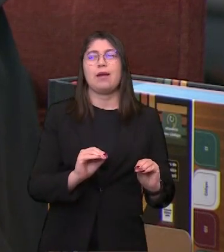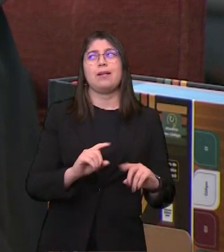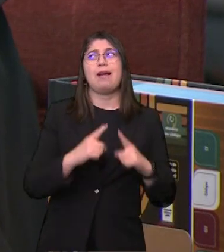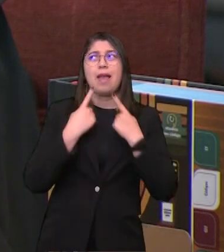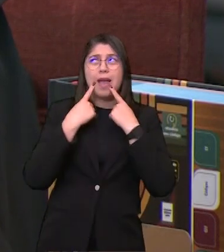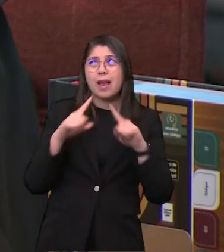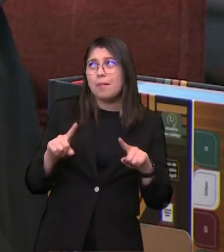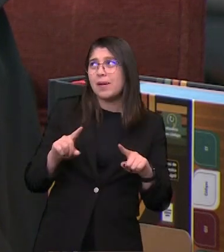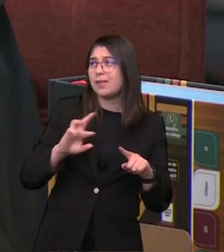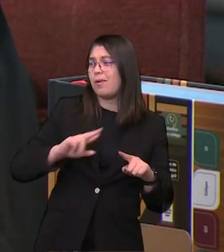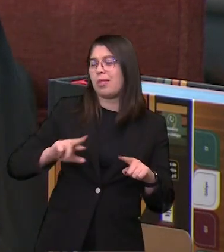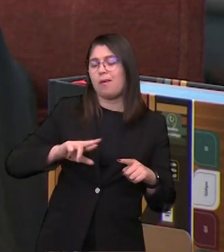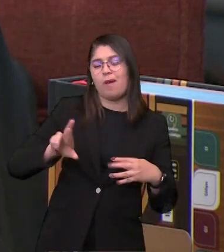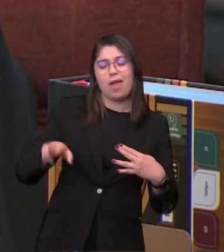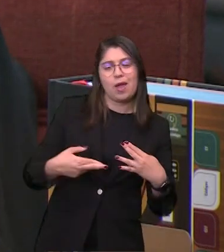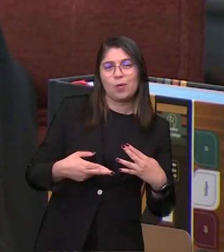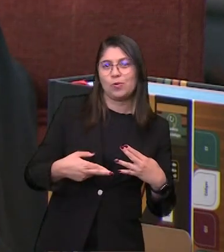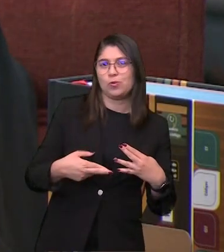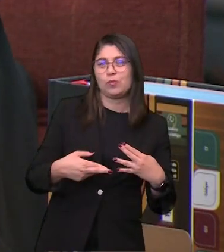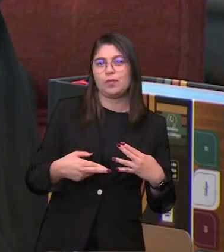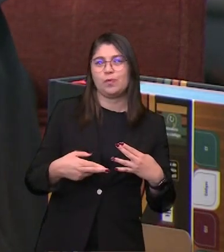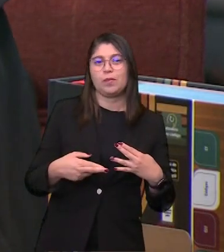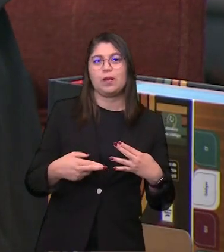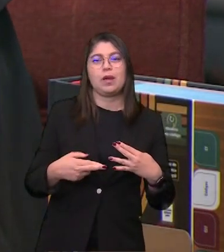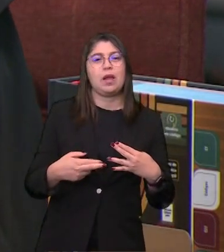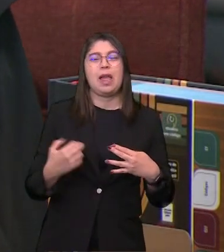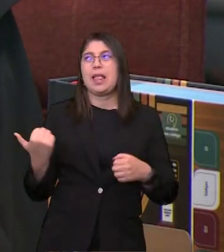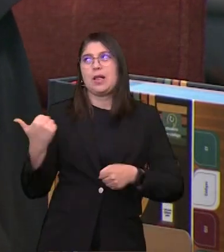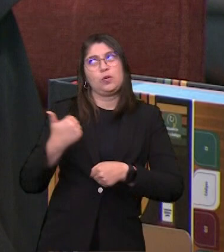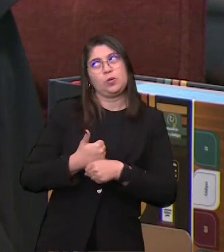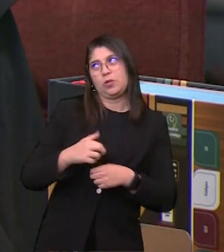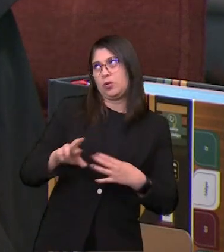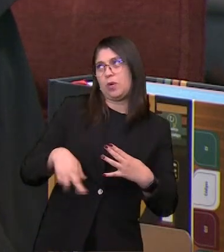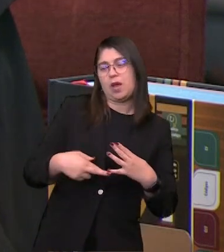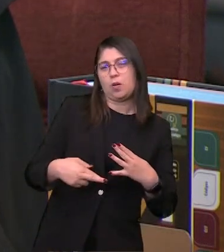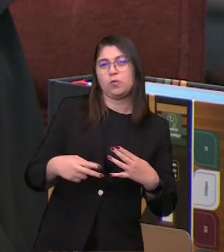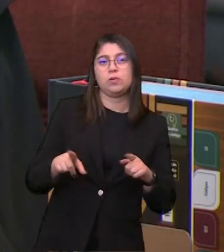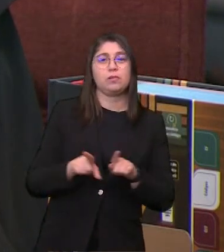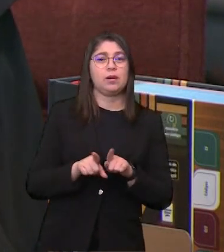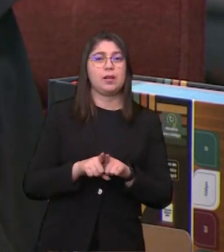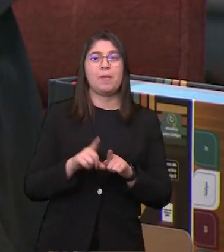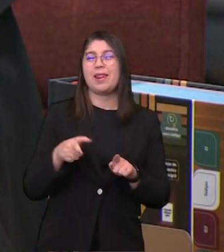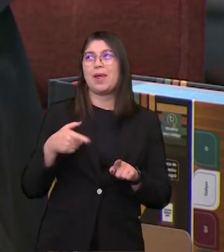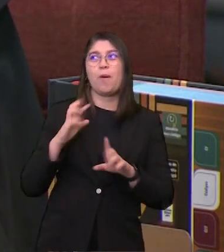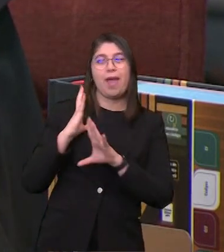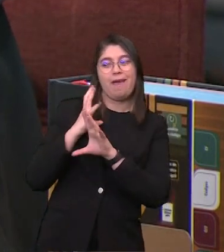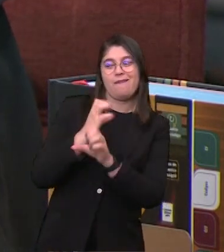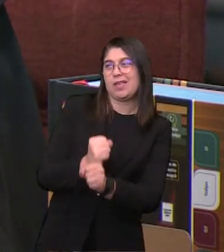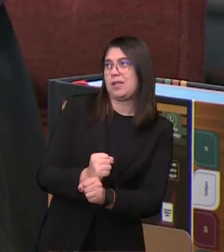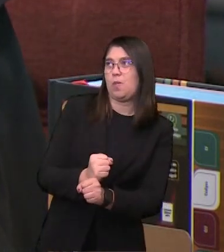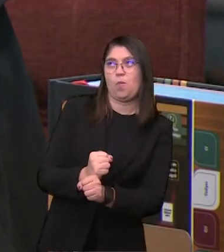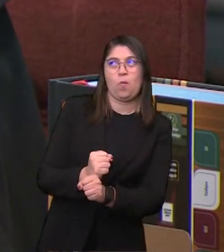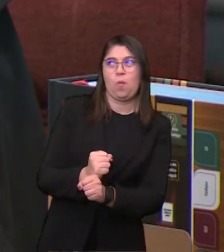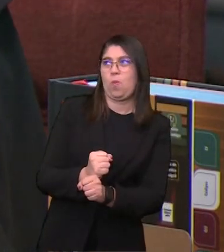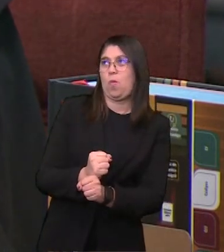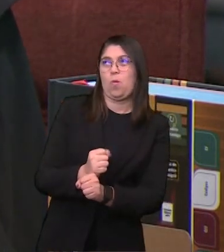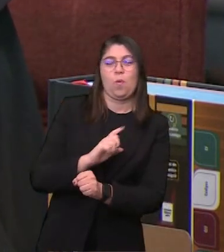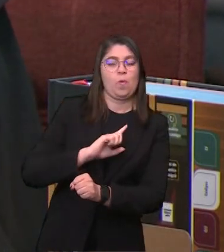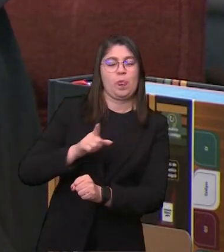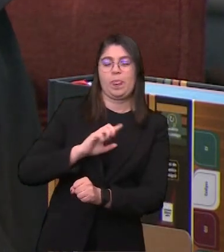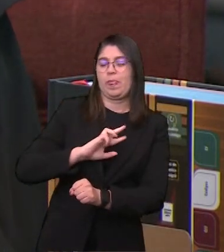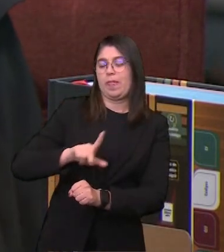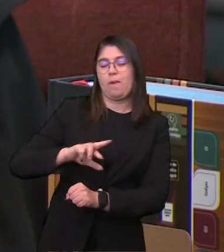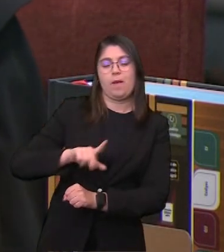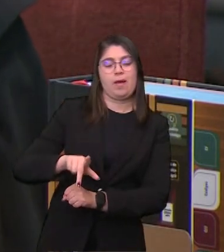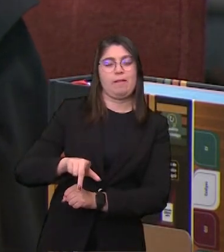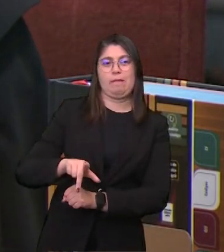tem natureza recursal nem substitui o recurso nem tem natureza de rescisória né